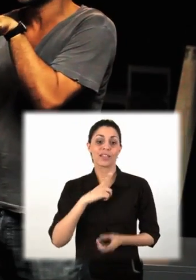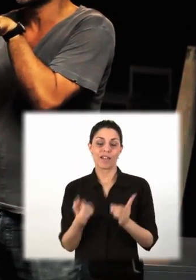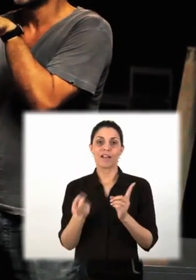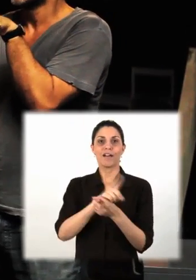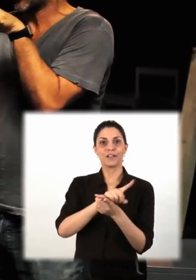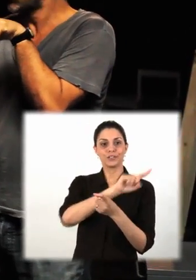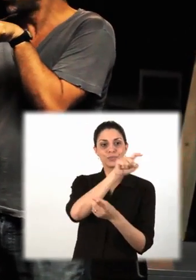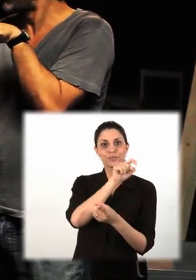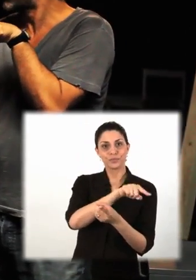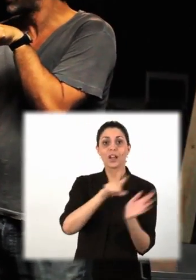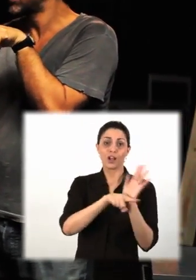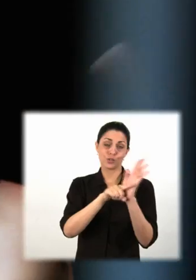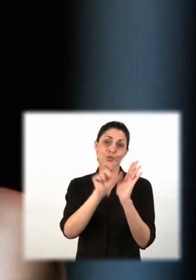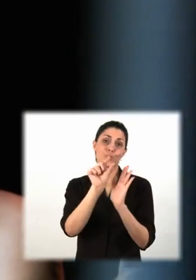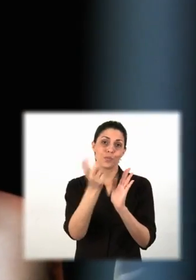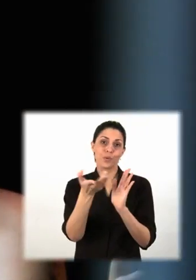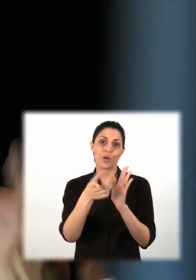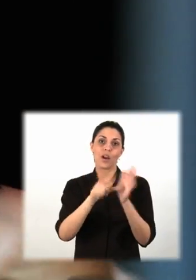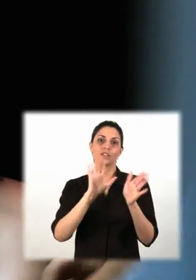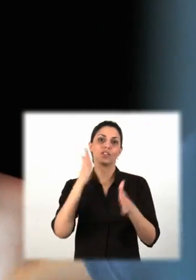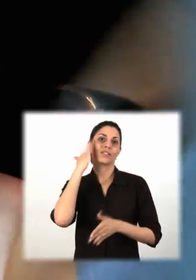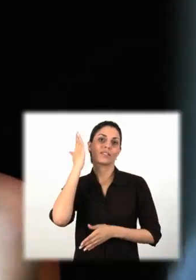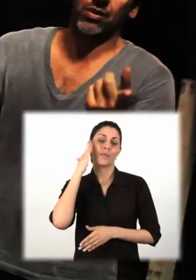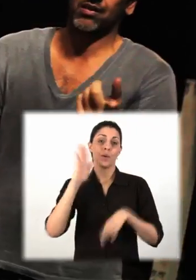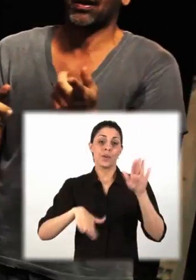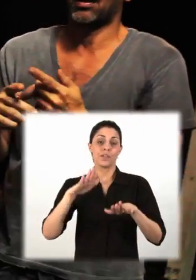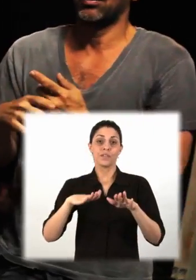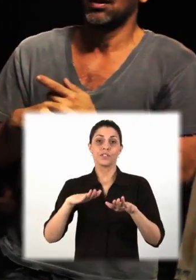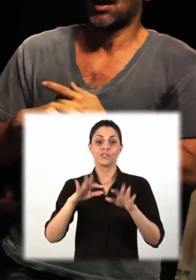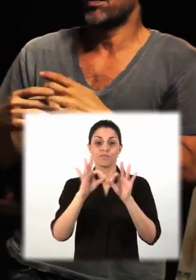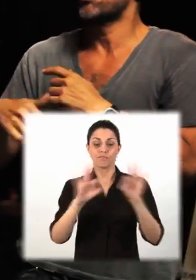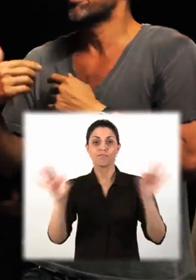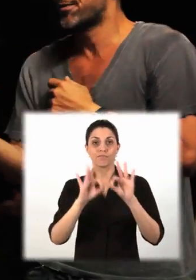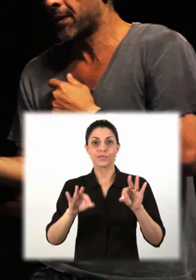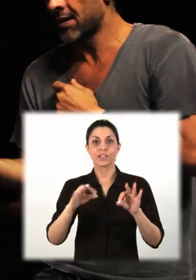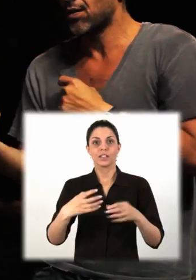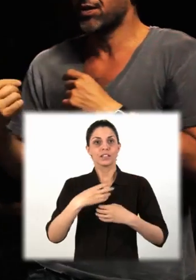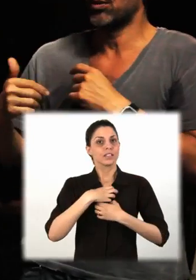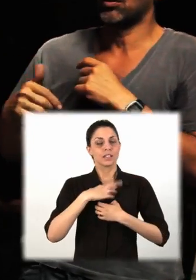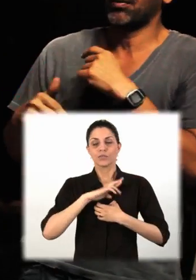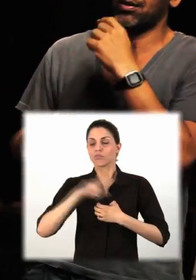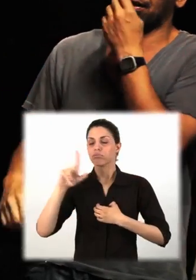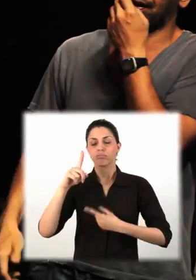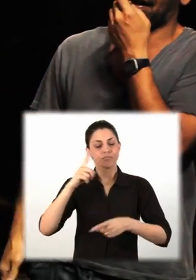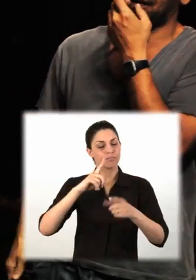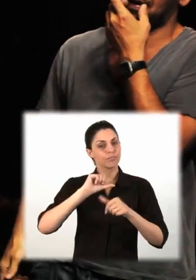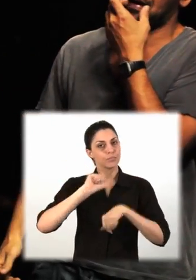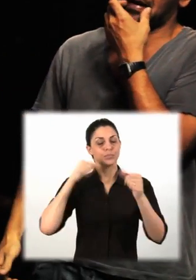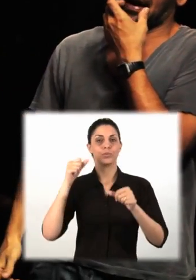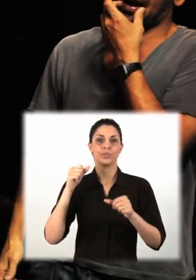já vem antes. Ajuda um pouco, né? Através da pontuação você muda totalmente o significado. Às vezes uma respiração você muda totalmente o